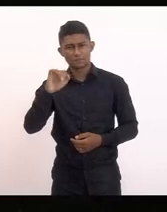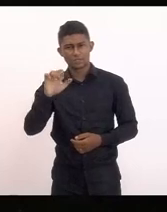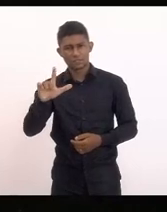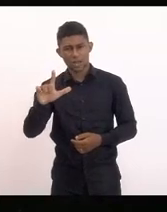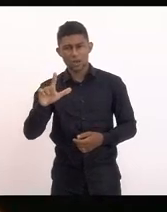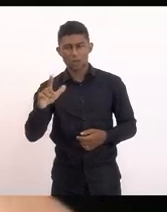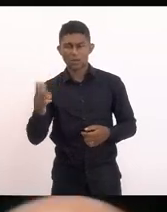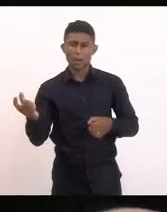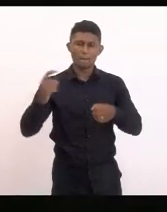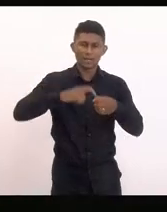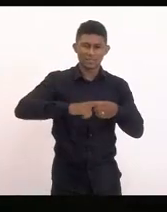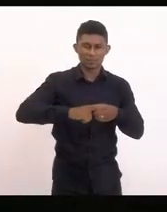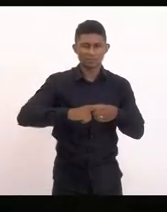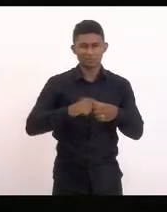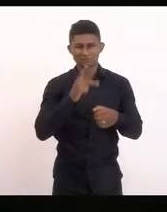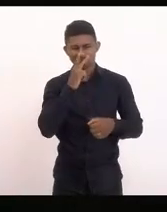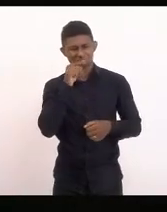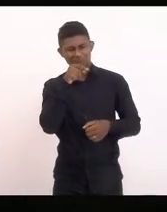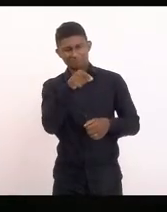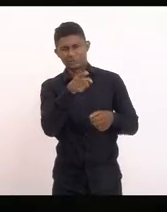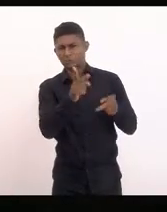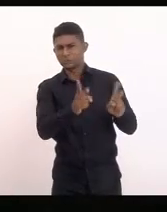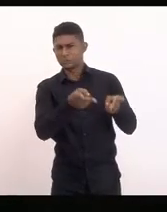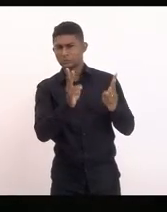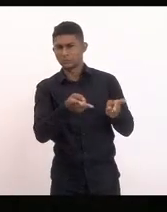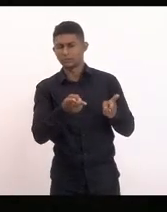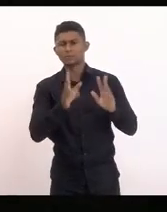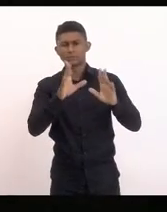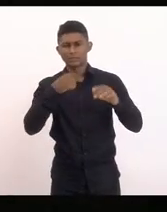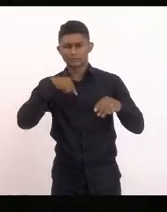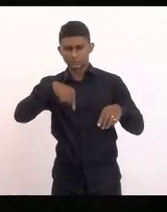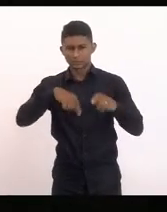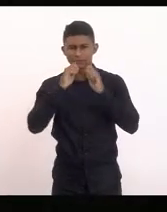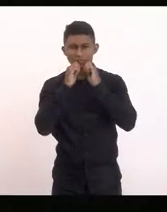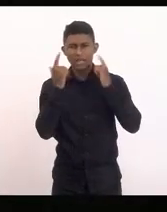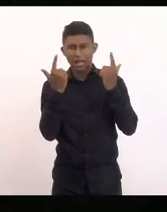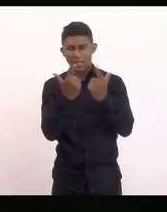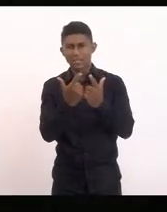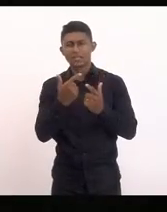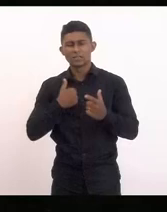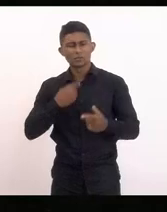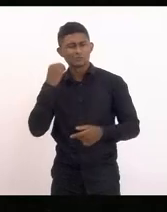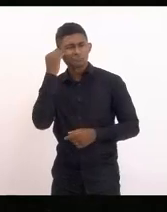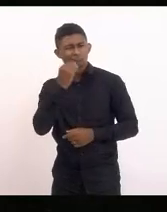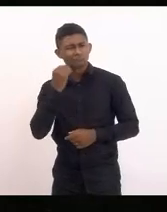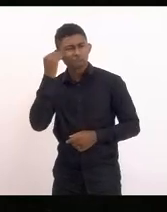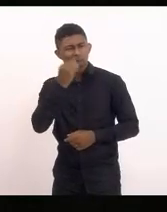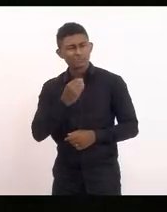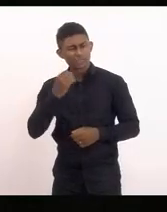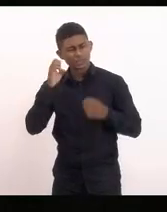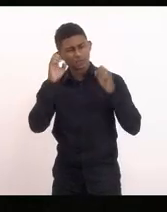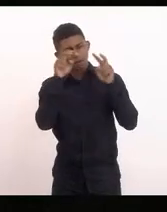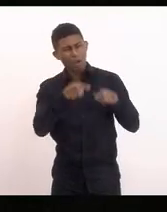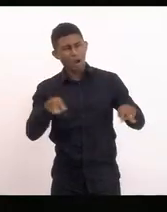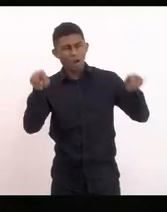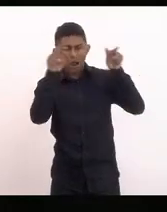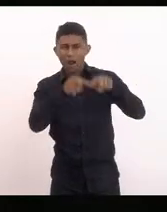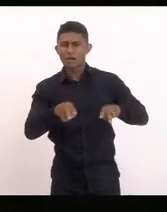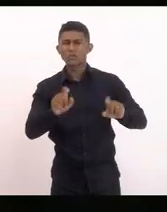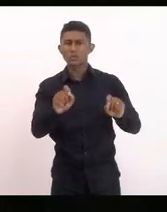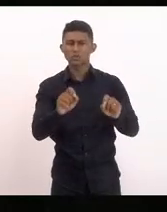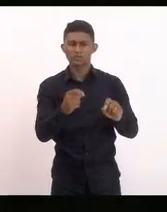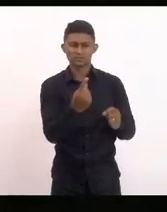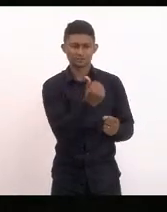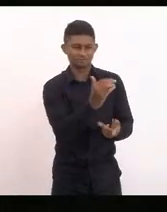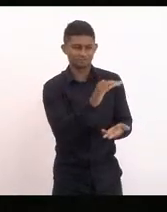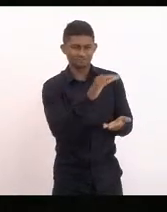ao passar do tempo nessa casa, aprendi a ter um olhar mais atento ao orçamento, um olhar mais